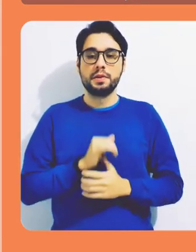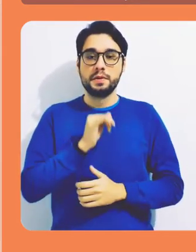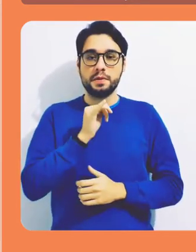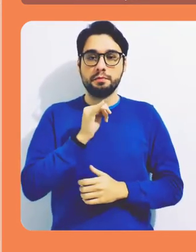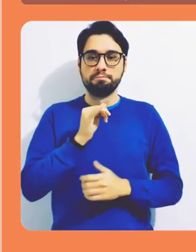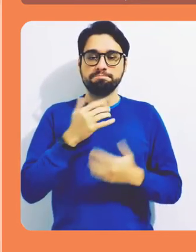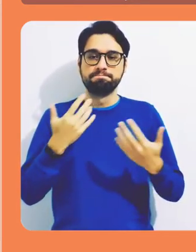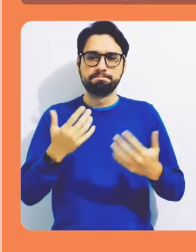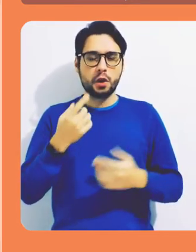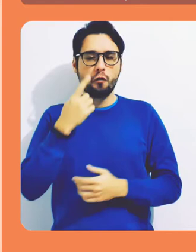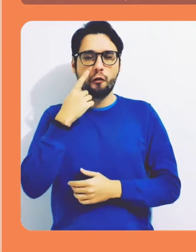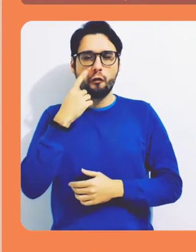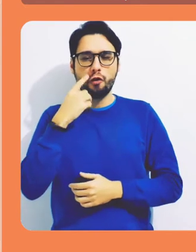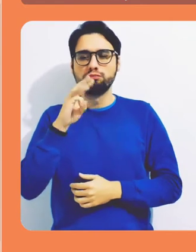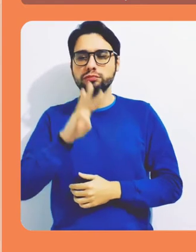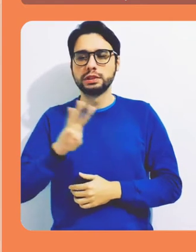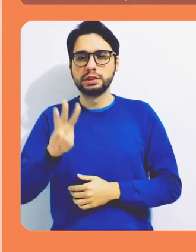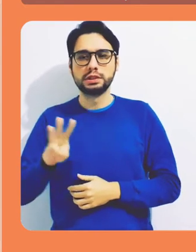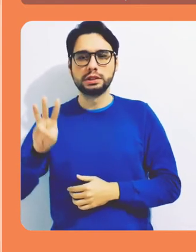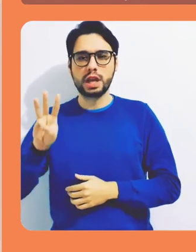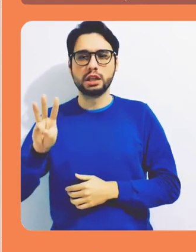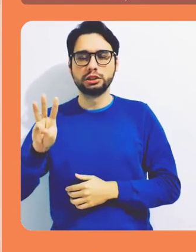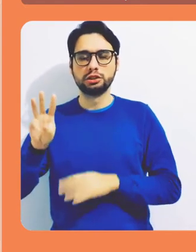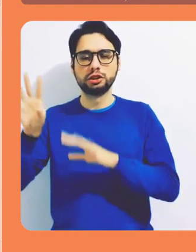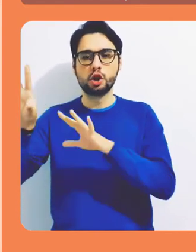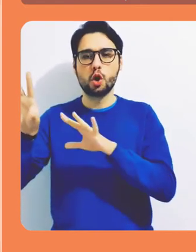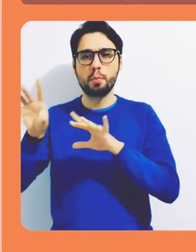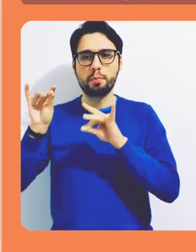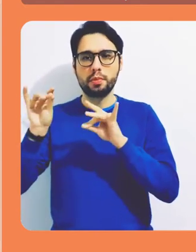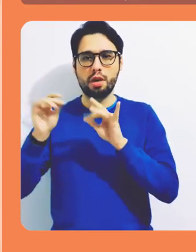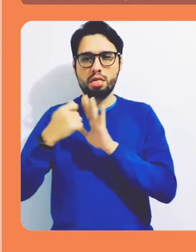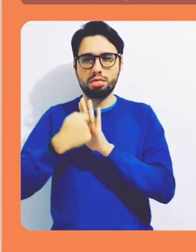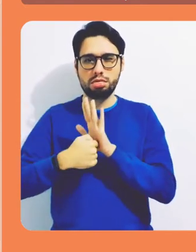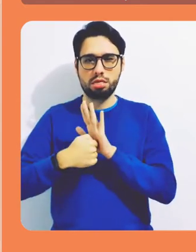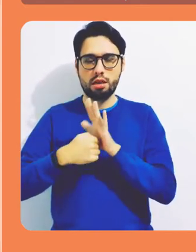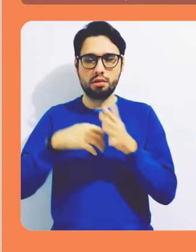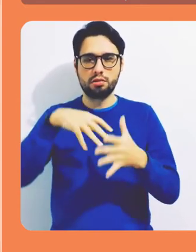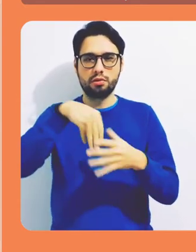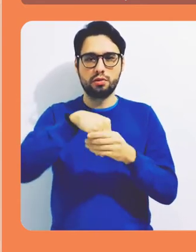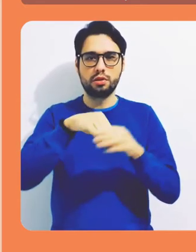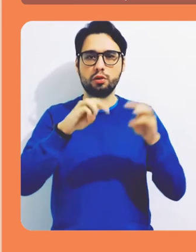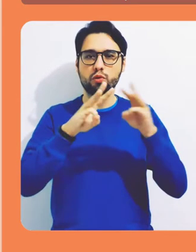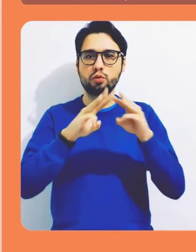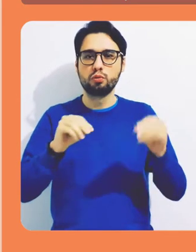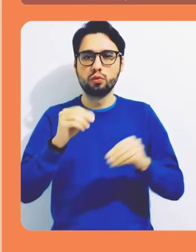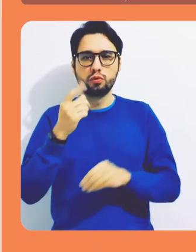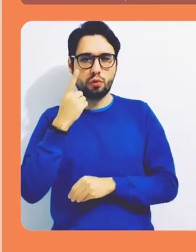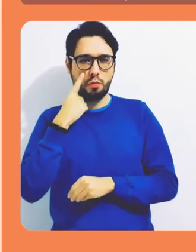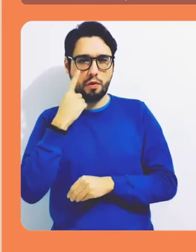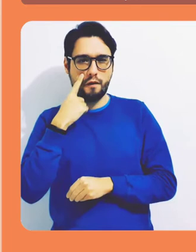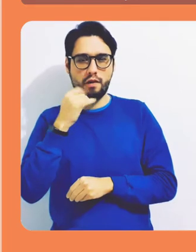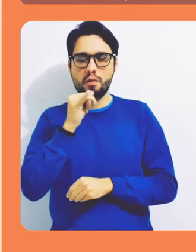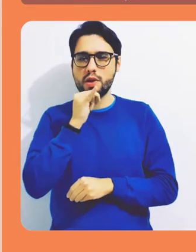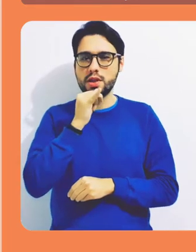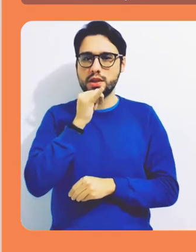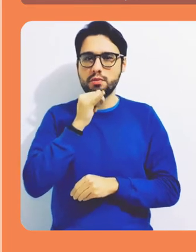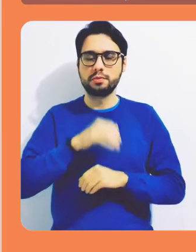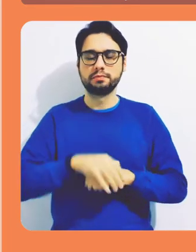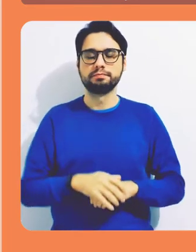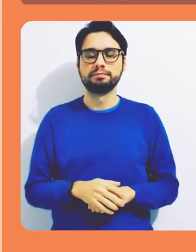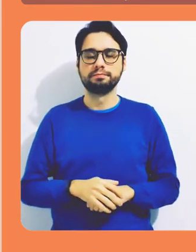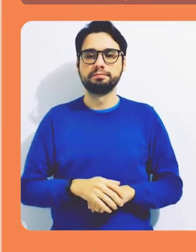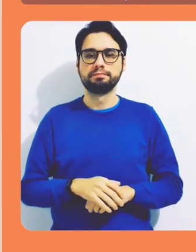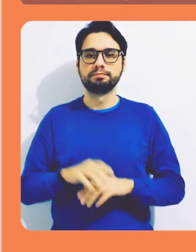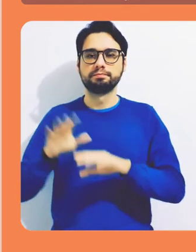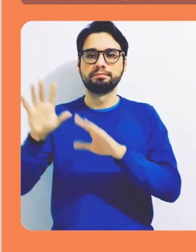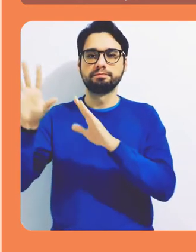evitar. Ok? Bom, deixa eu copiar uma página, uma outra página